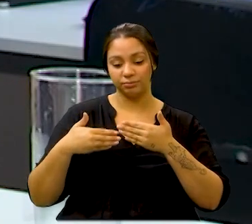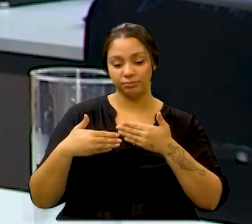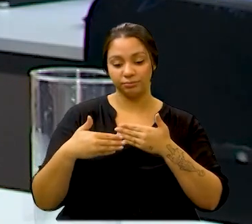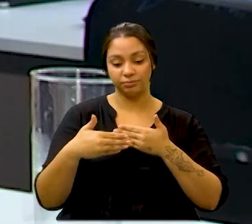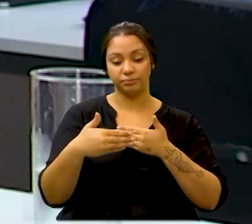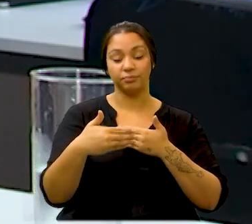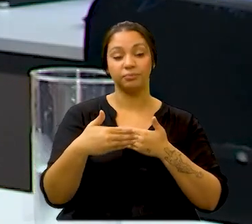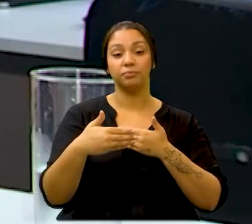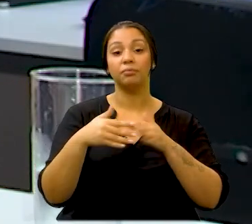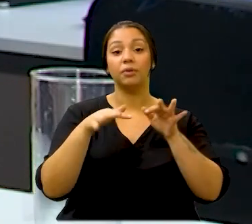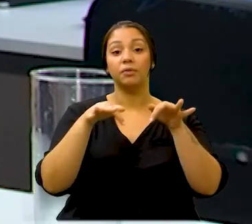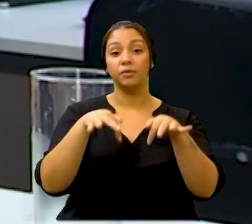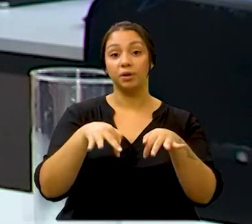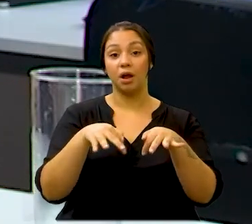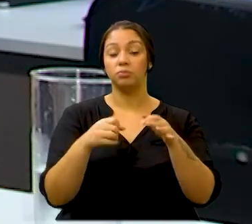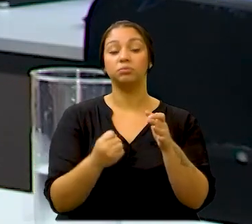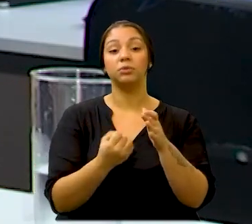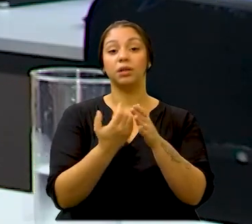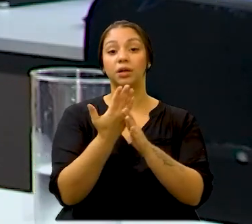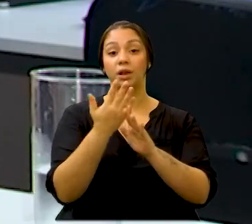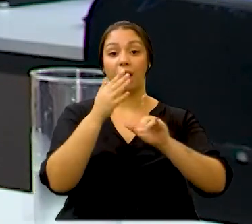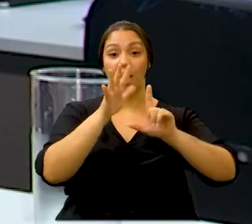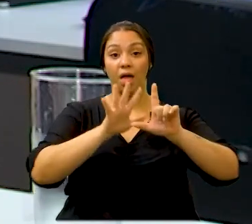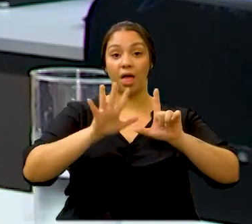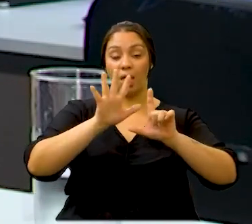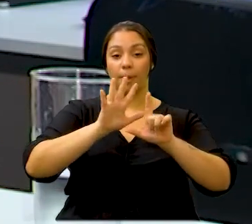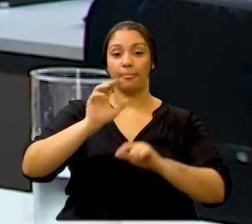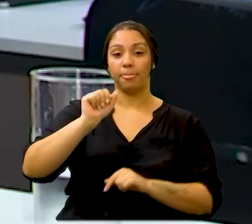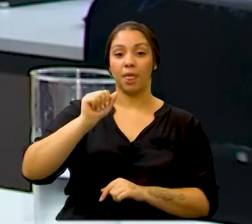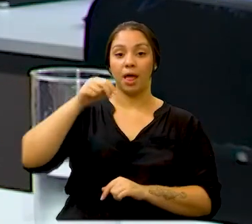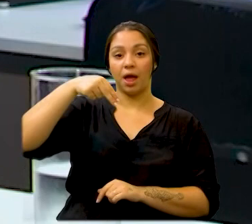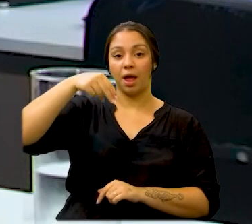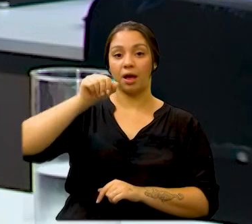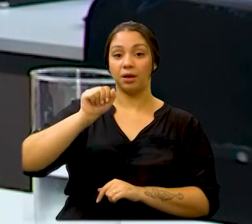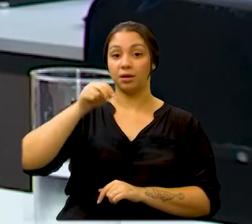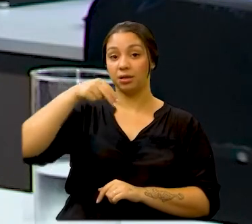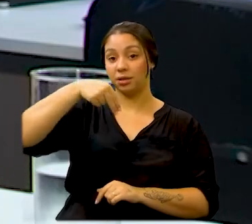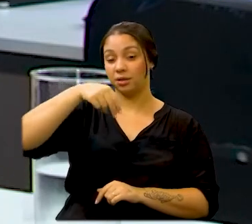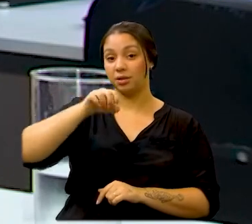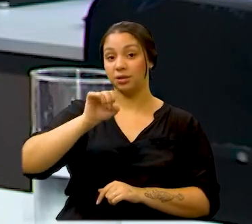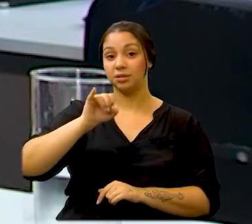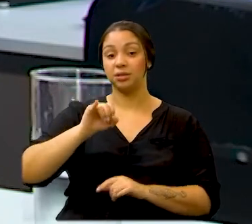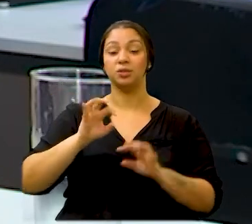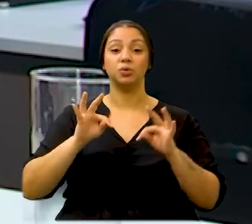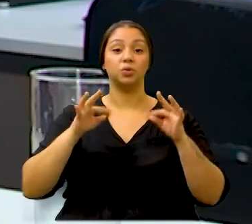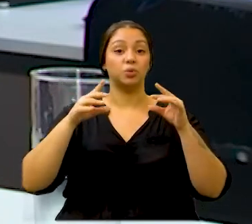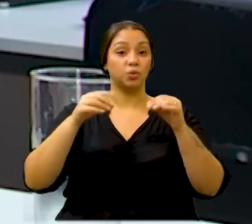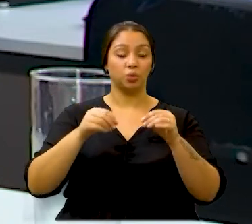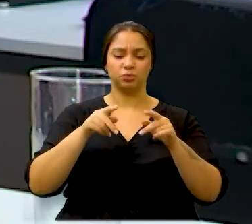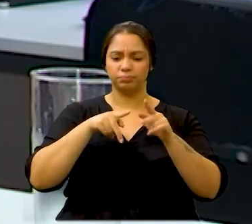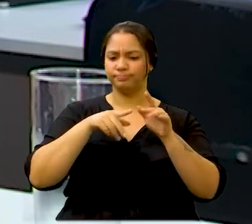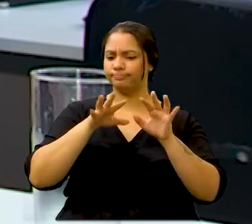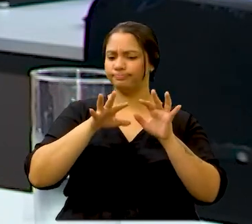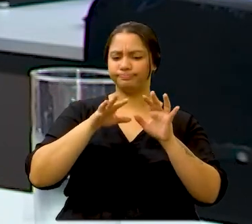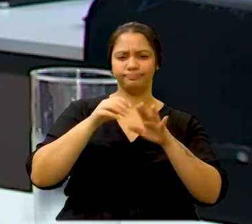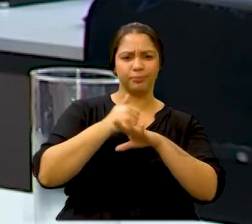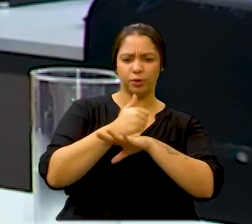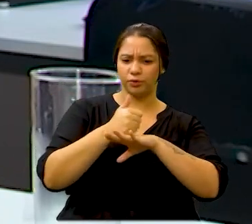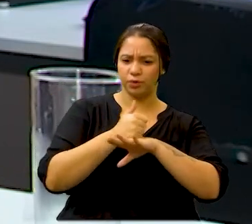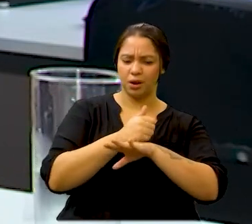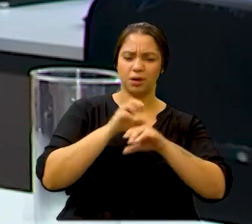projetos, foi construída uma plataforma que chama ANANCE, que é um observatório, olha que só, todos os profissionais da